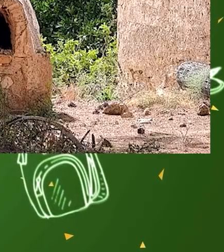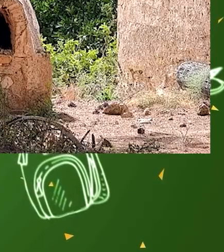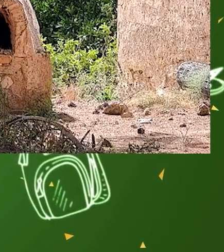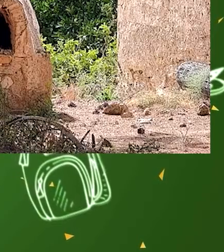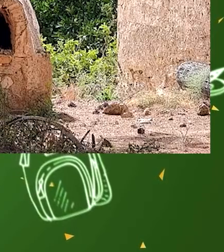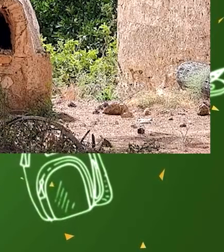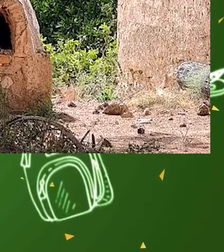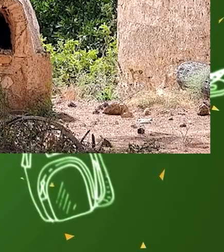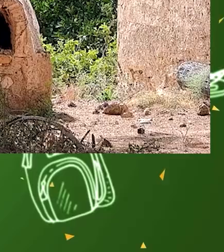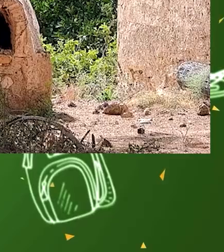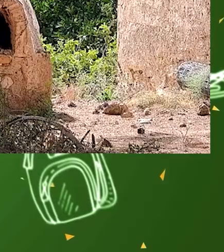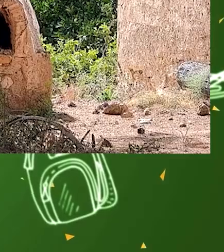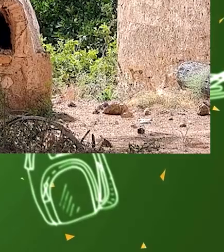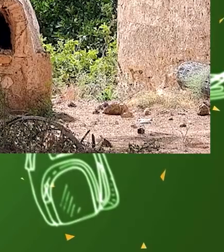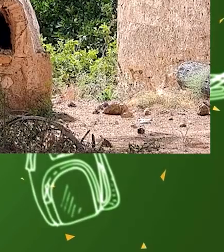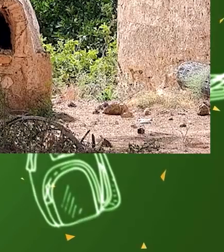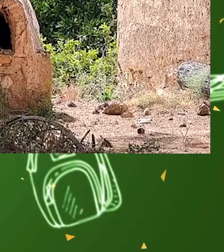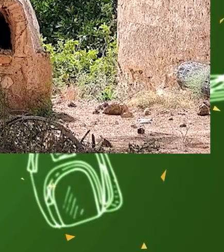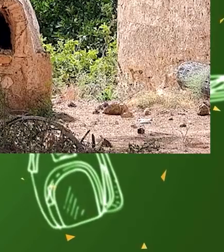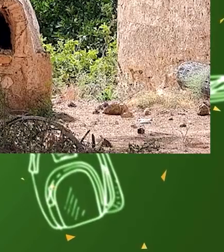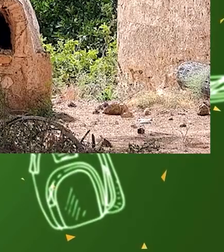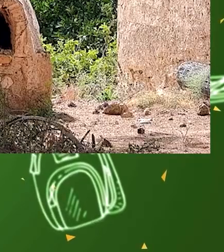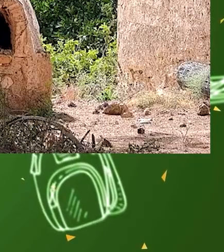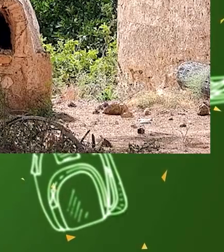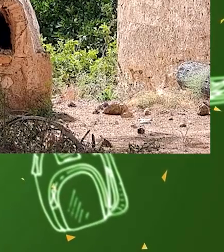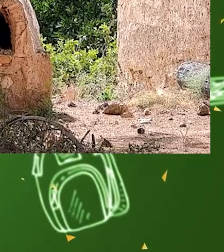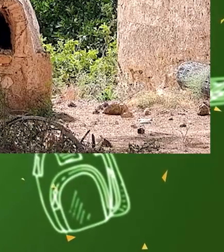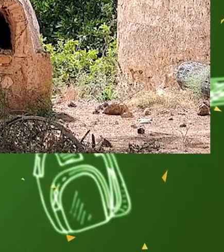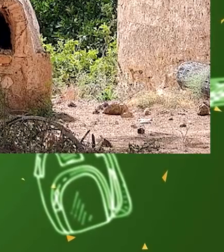as tábuas eram levadas em fornos,